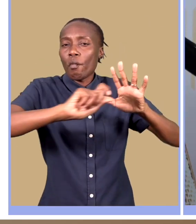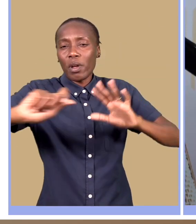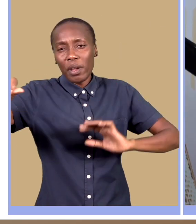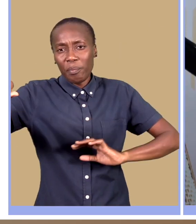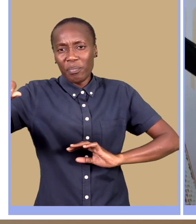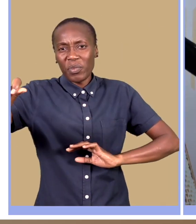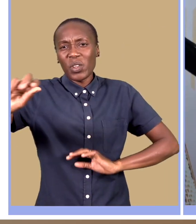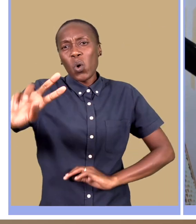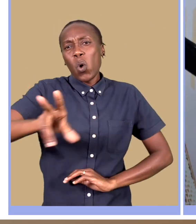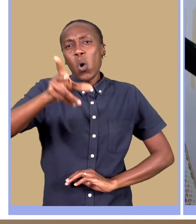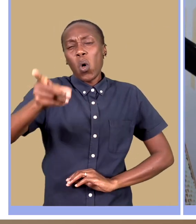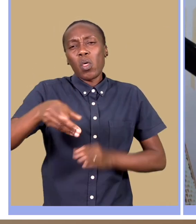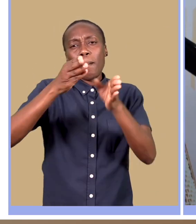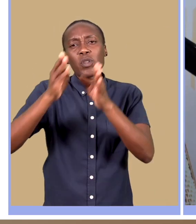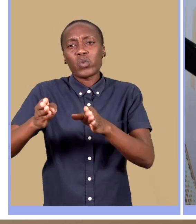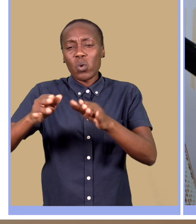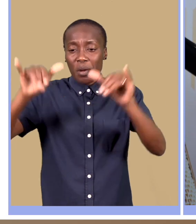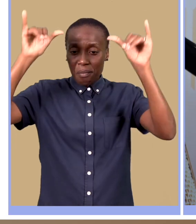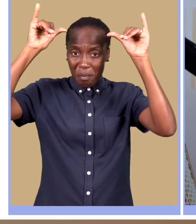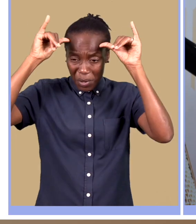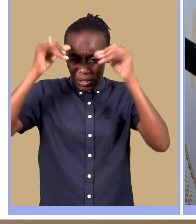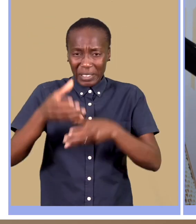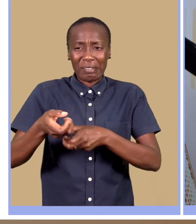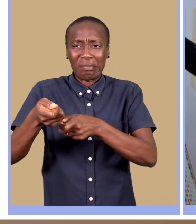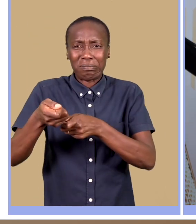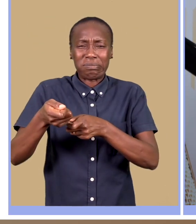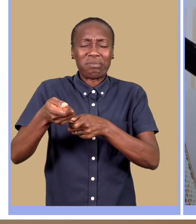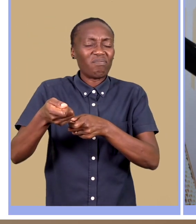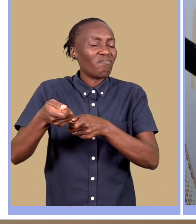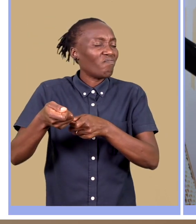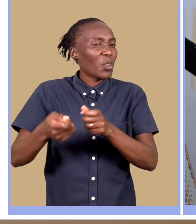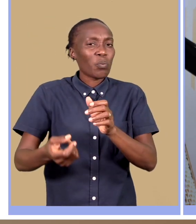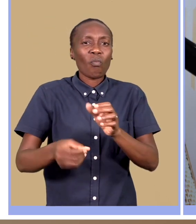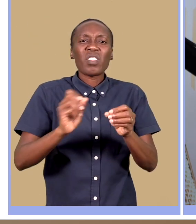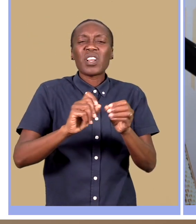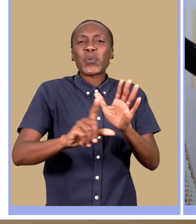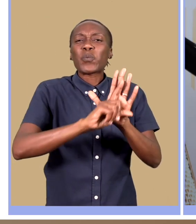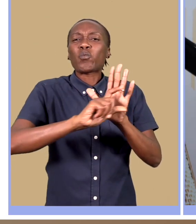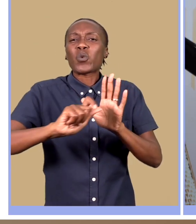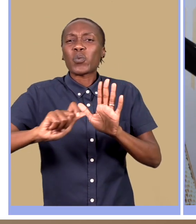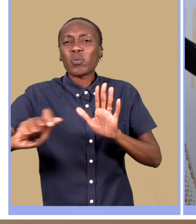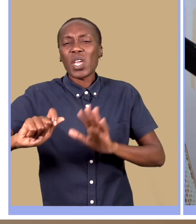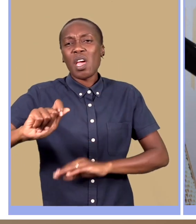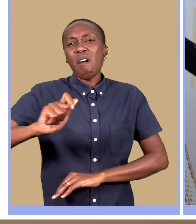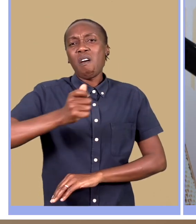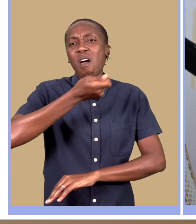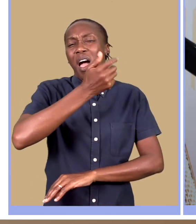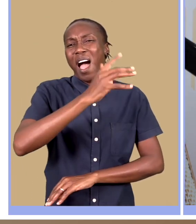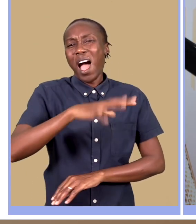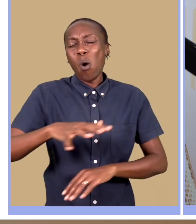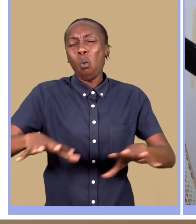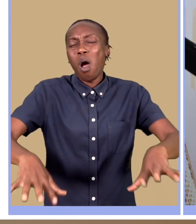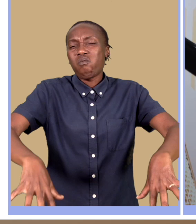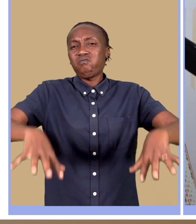pegou num boi ali, na cauda do boi, então foi arrastado com a água e acabou morrendo, né? Porque é a cultura de aqui não